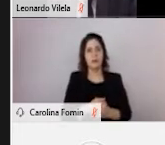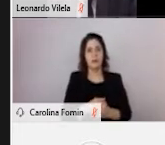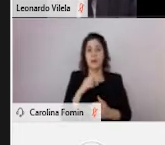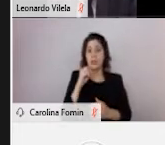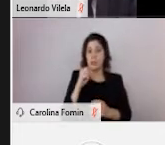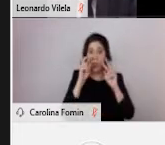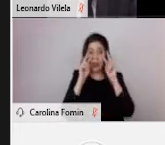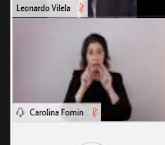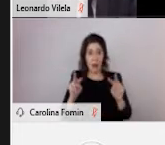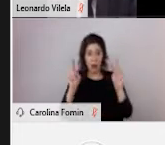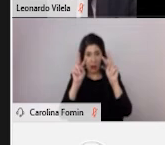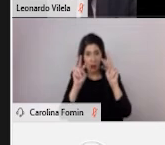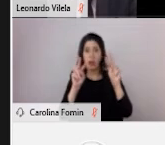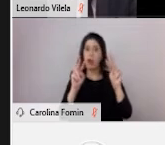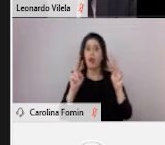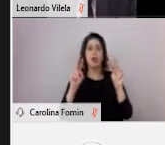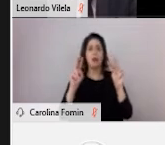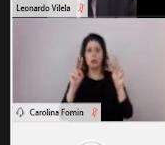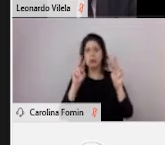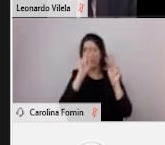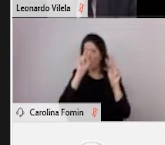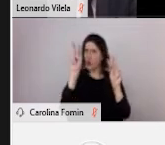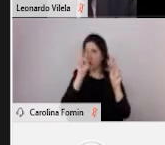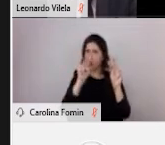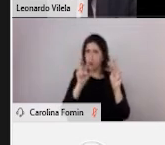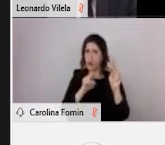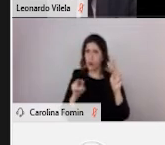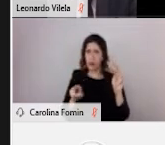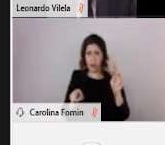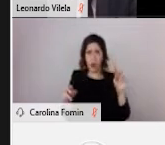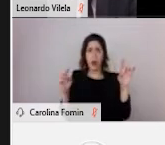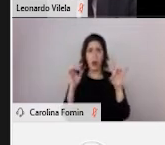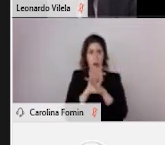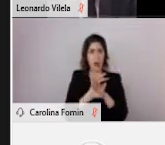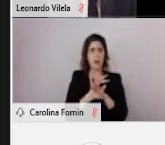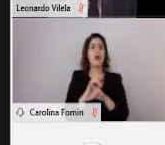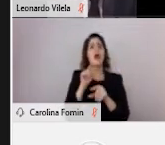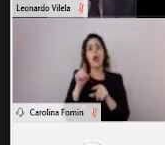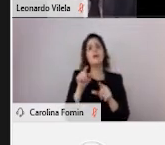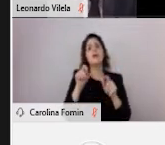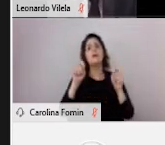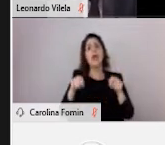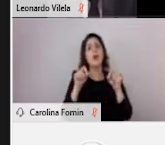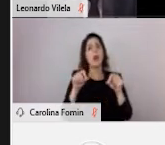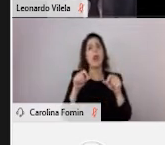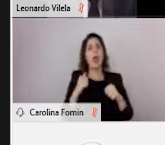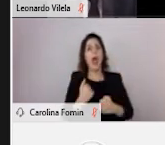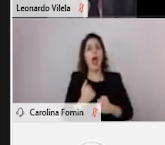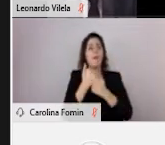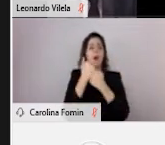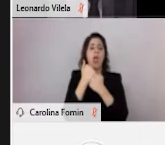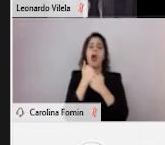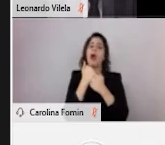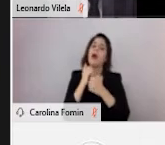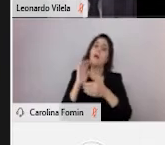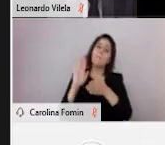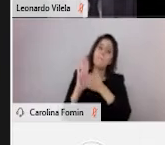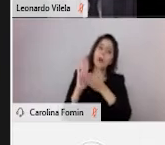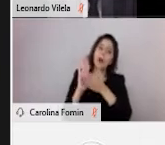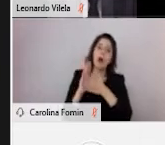completa, ela permite, eventualmente, apoiar políticas públicas de saúde, né? Porque ela permite identificar